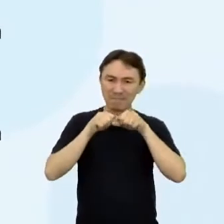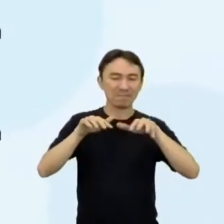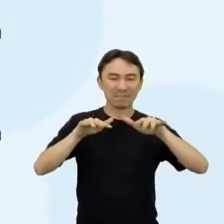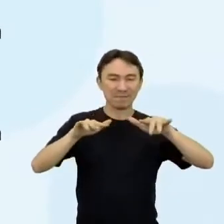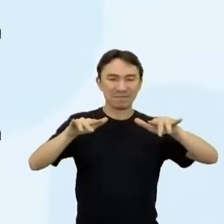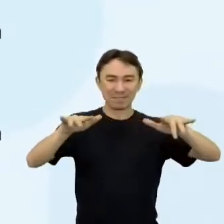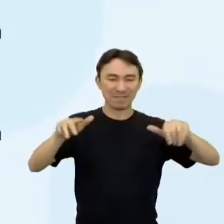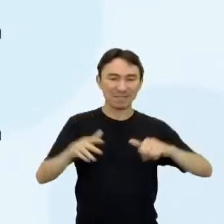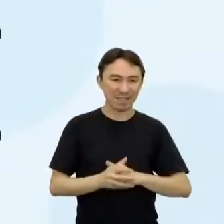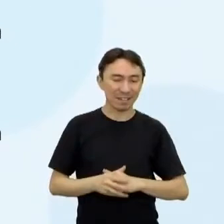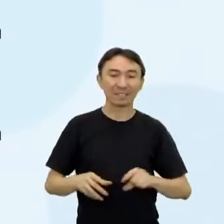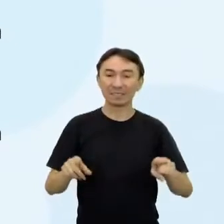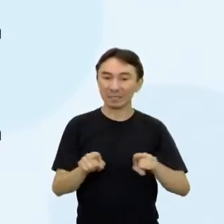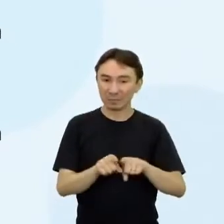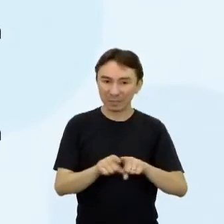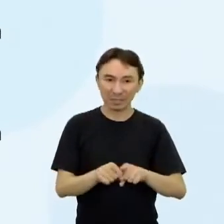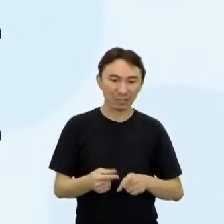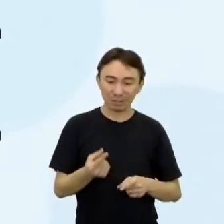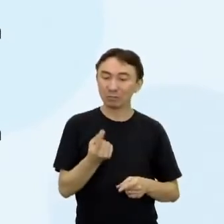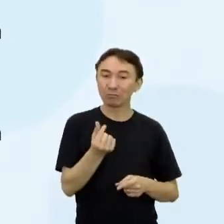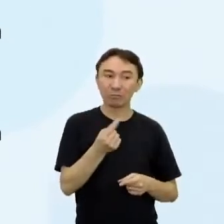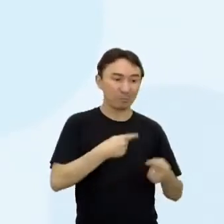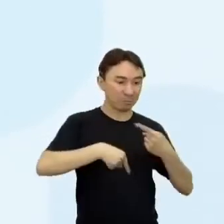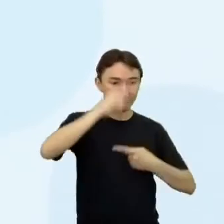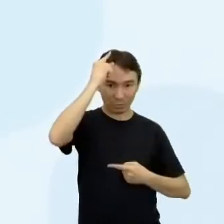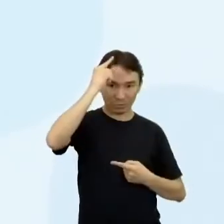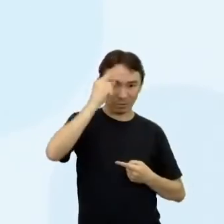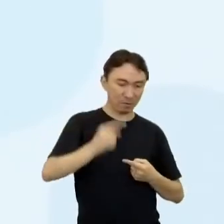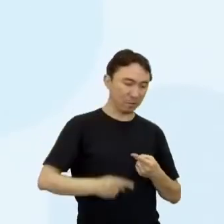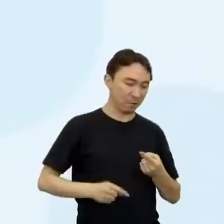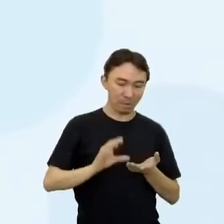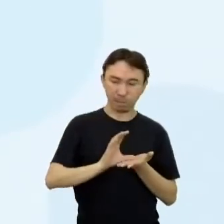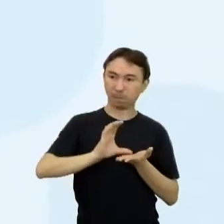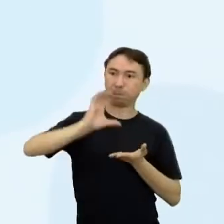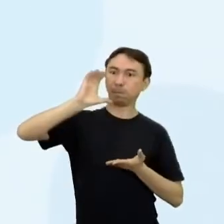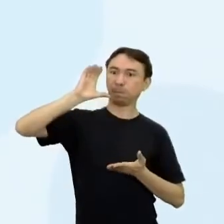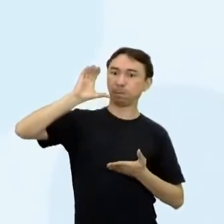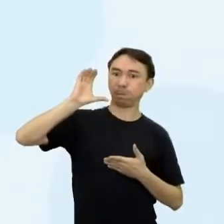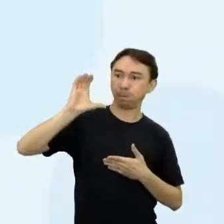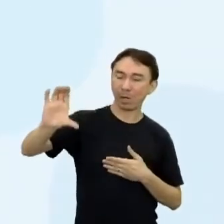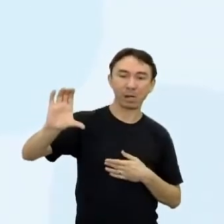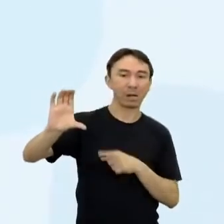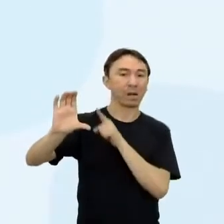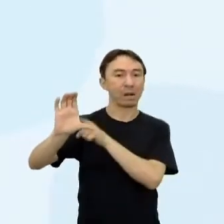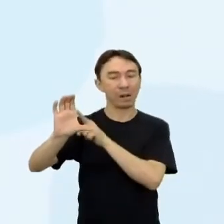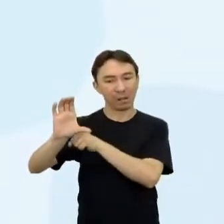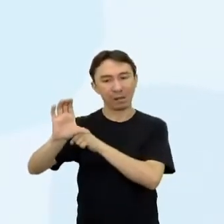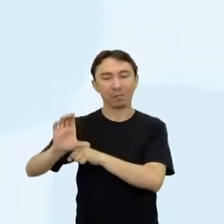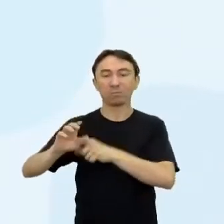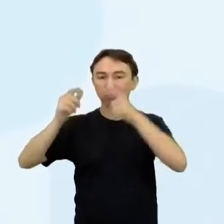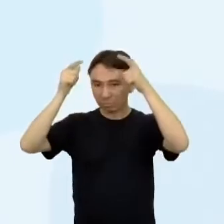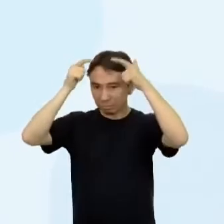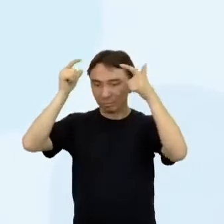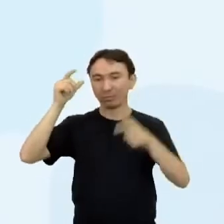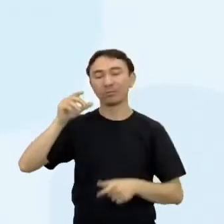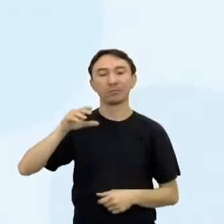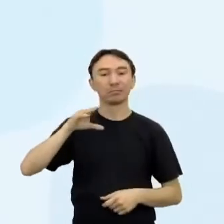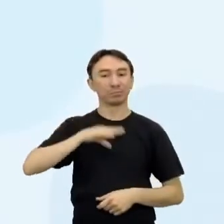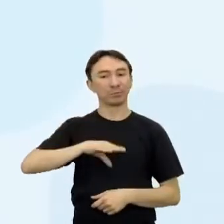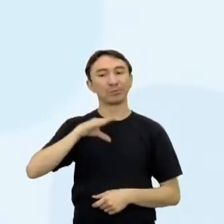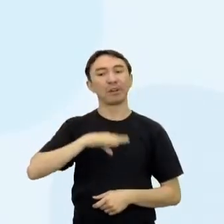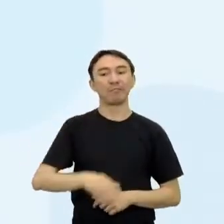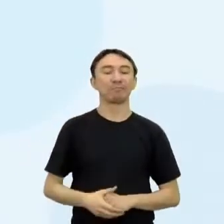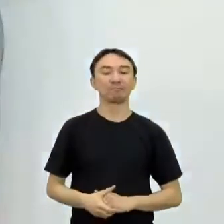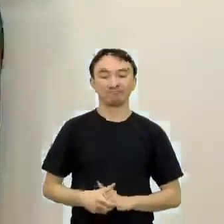das atividades da sua capitania para a coroa portuguesa. Outros problemas, né? Porque assim, vou pedir para voltar